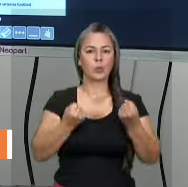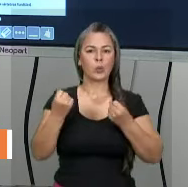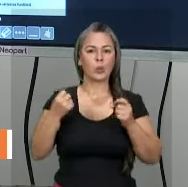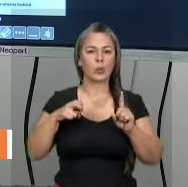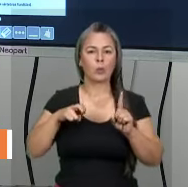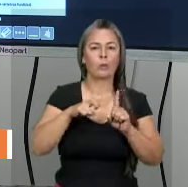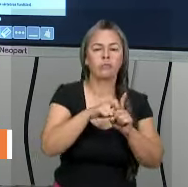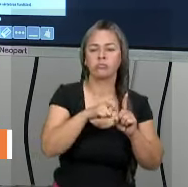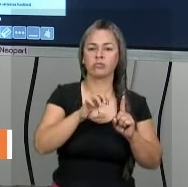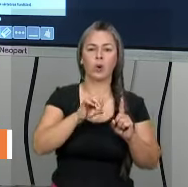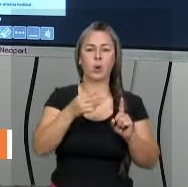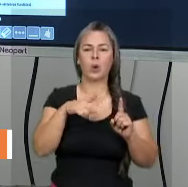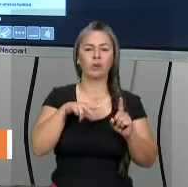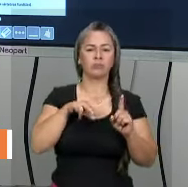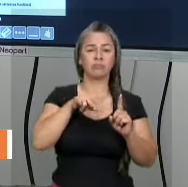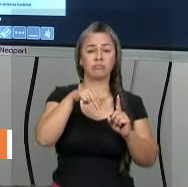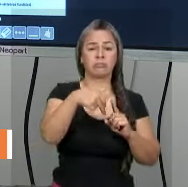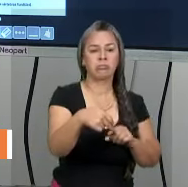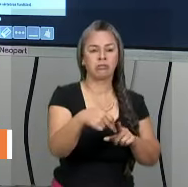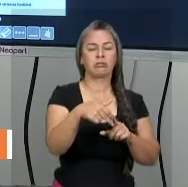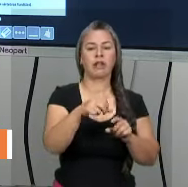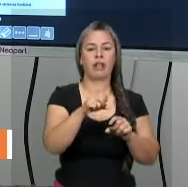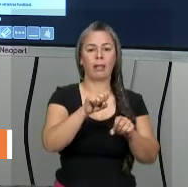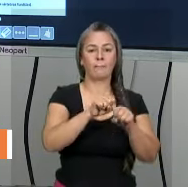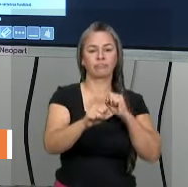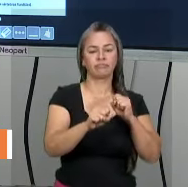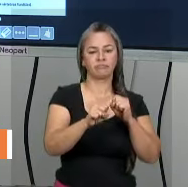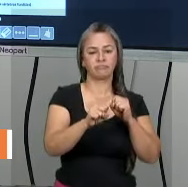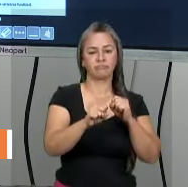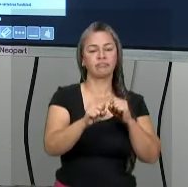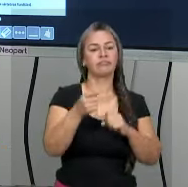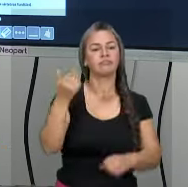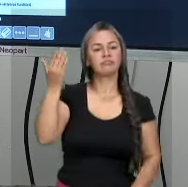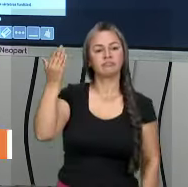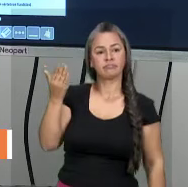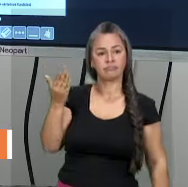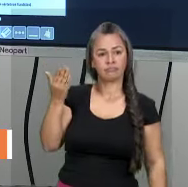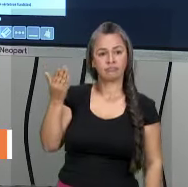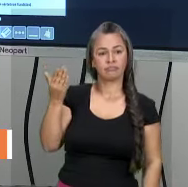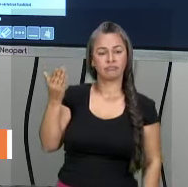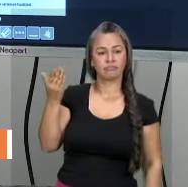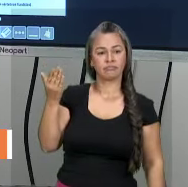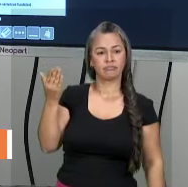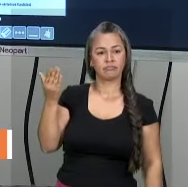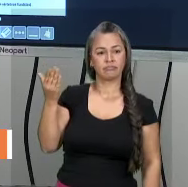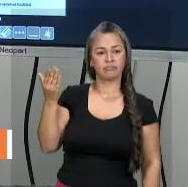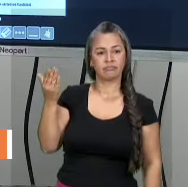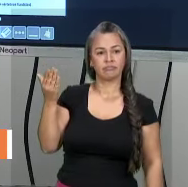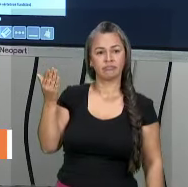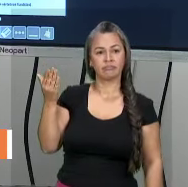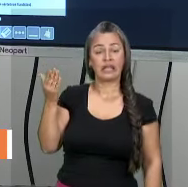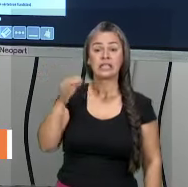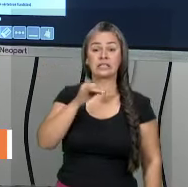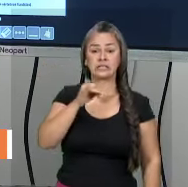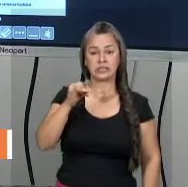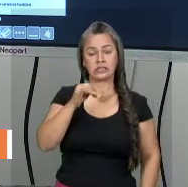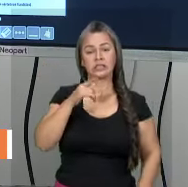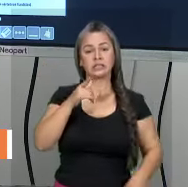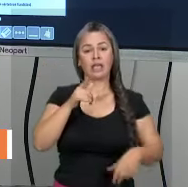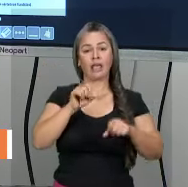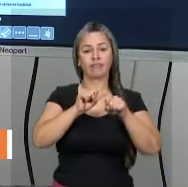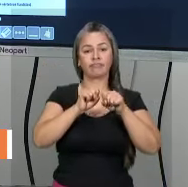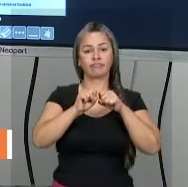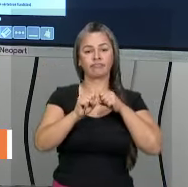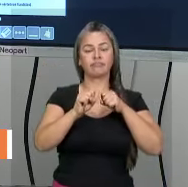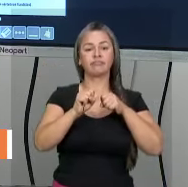no início da parte torácica e na parte cervical, ela pode se tornar tetraplégica e